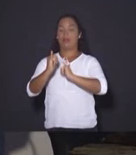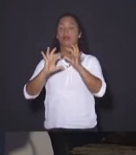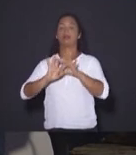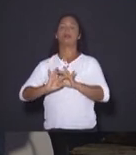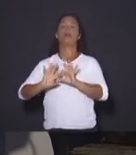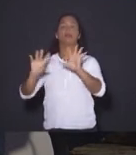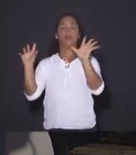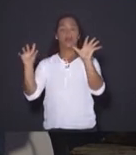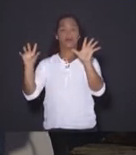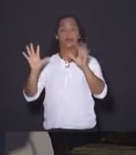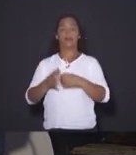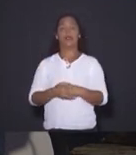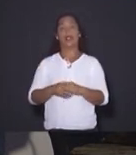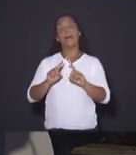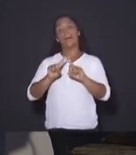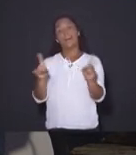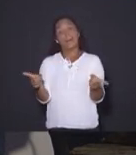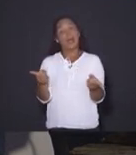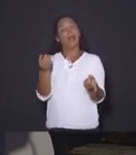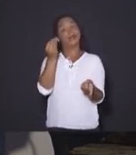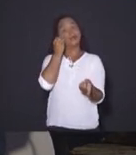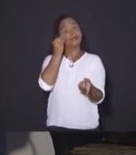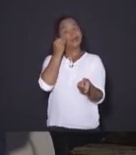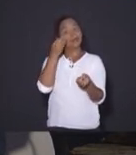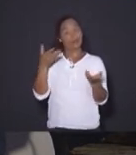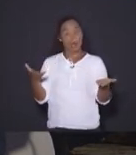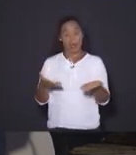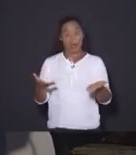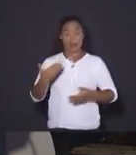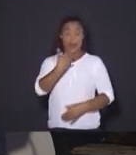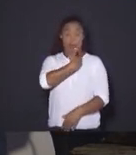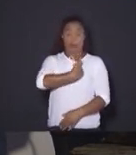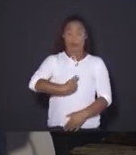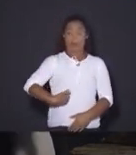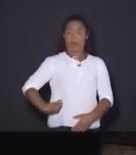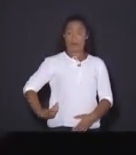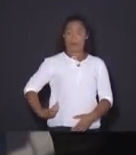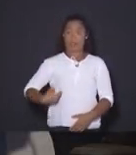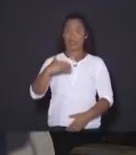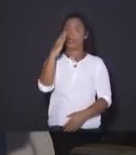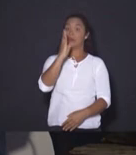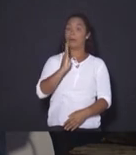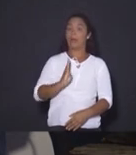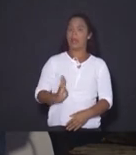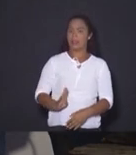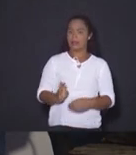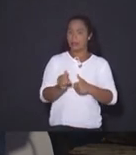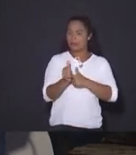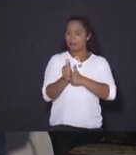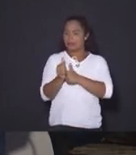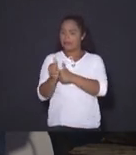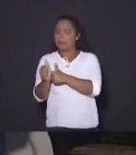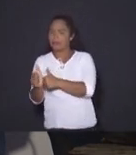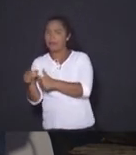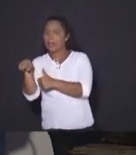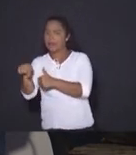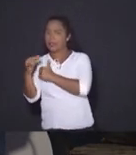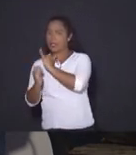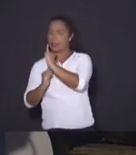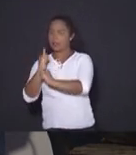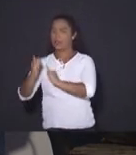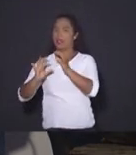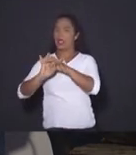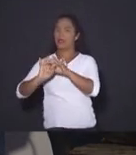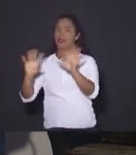livre e ainda assim nós vemos que nossos próprios governantes eles têm eles não têm andado nessa direção da internet